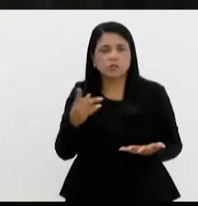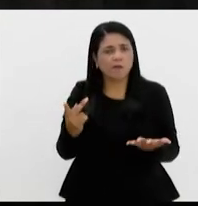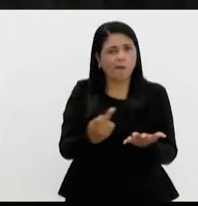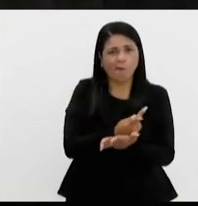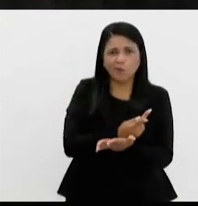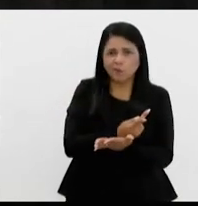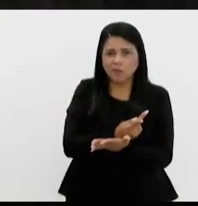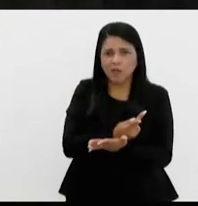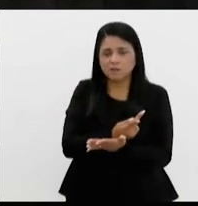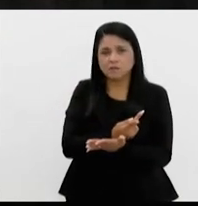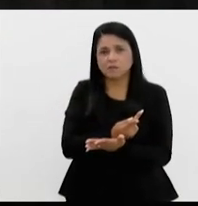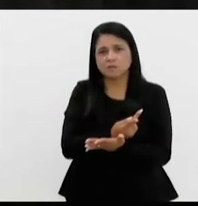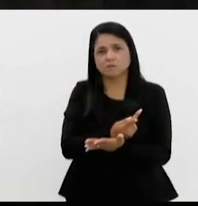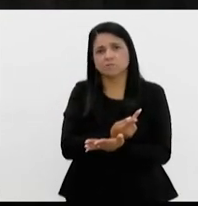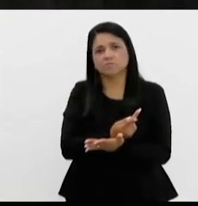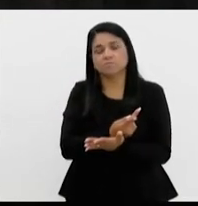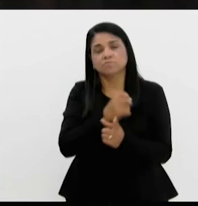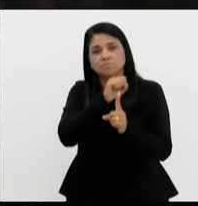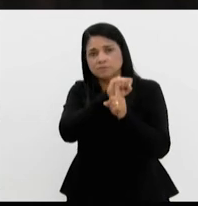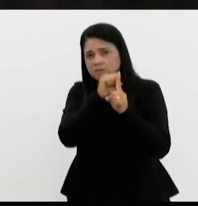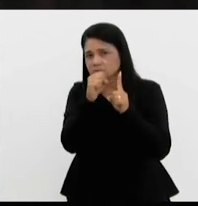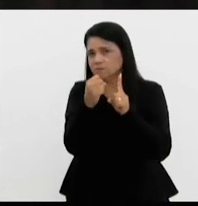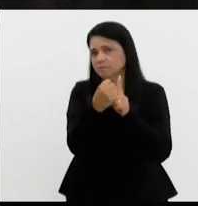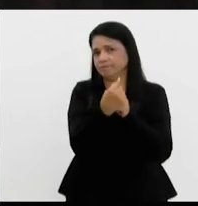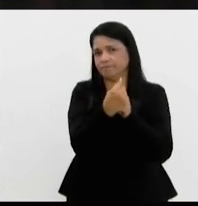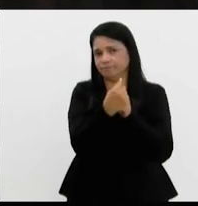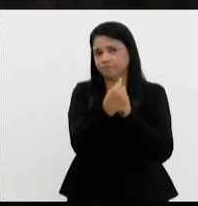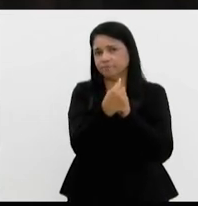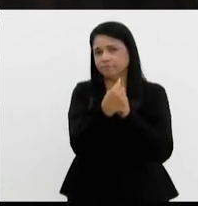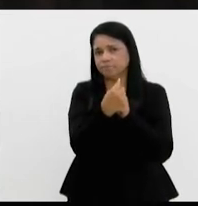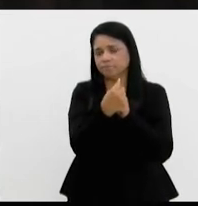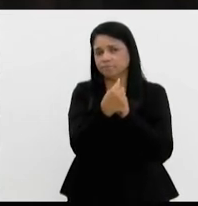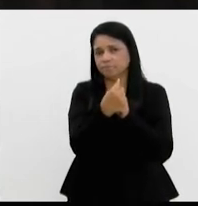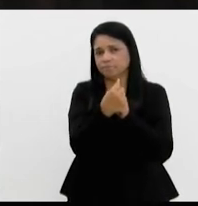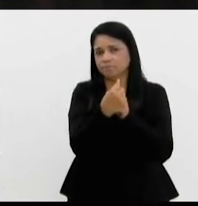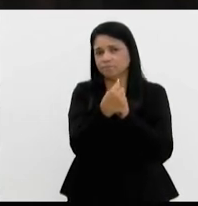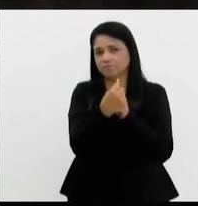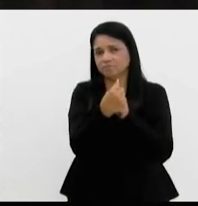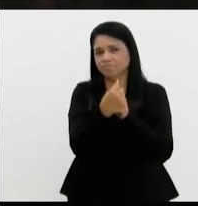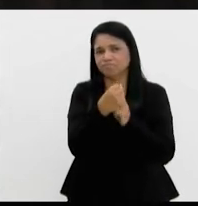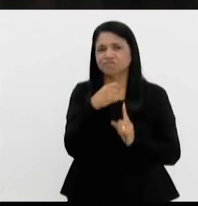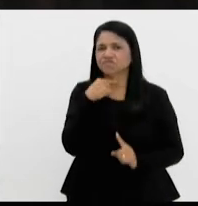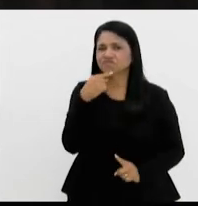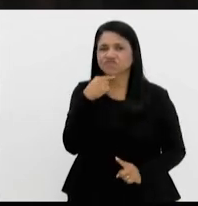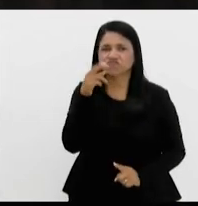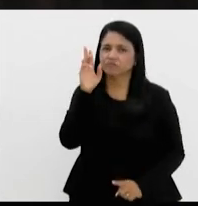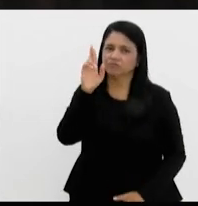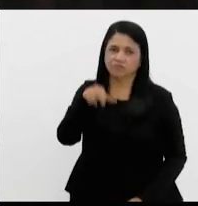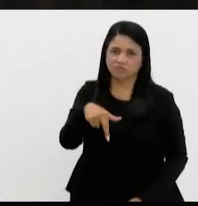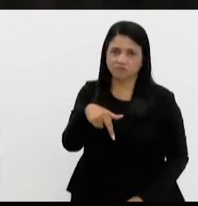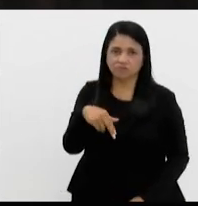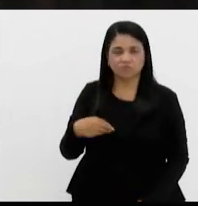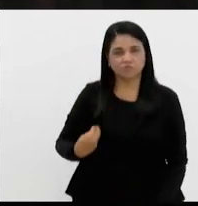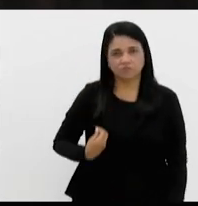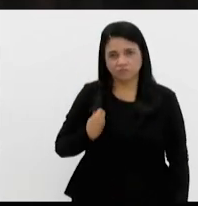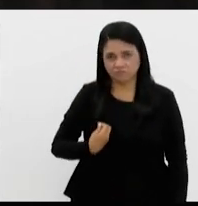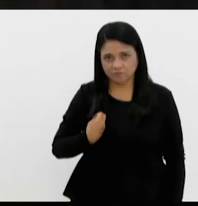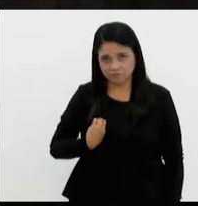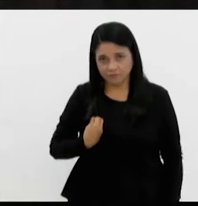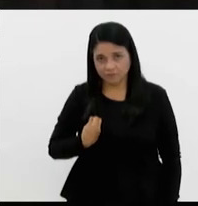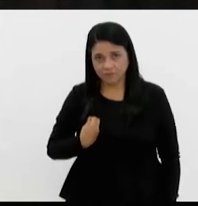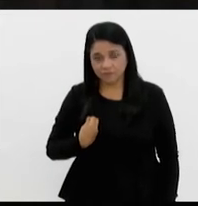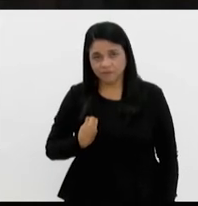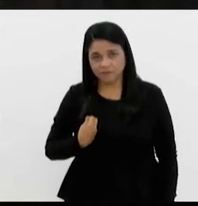acontece no seio da sociedade, não há nenhuma razão para se viver.